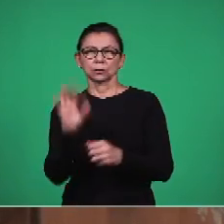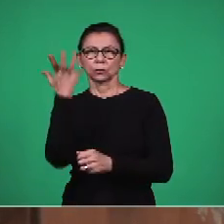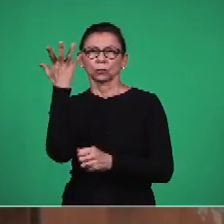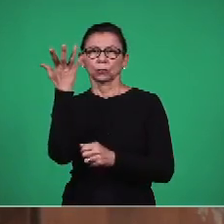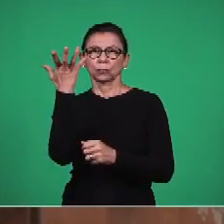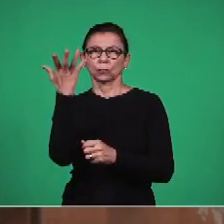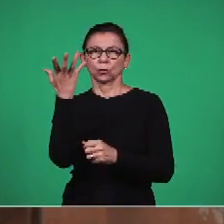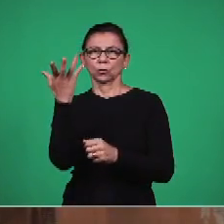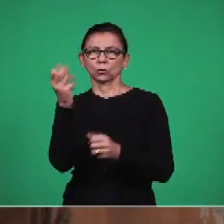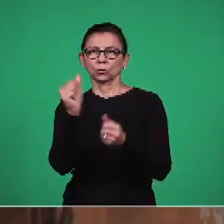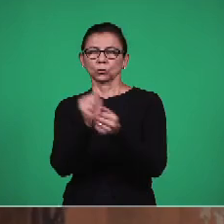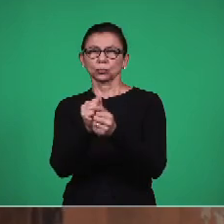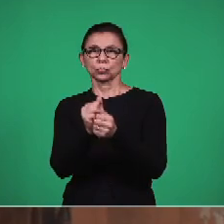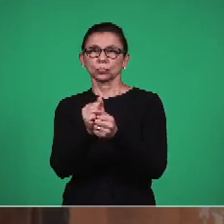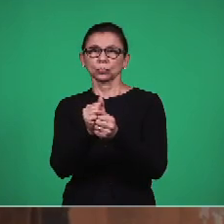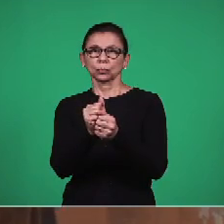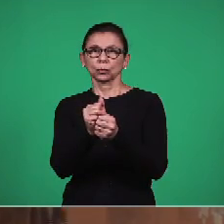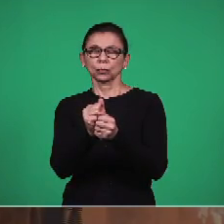morte, o sangue.